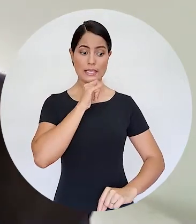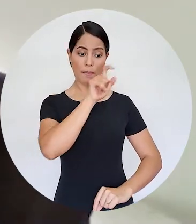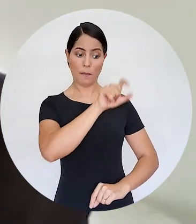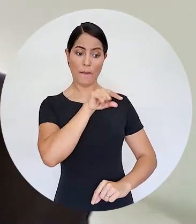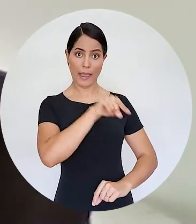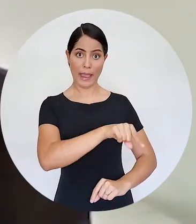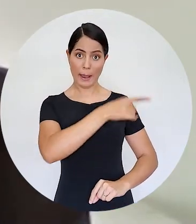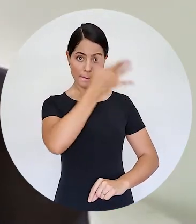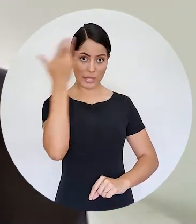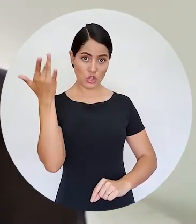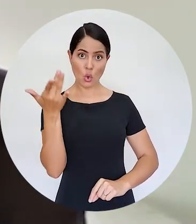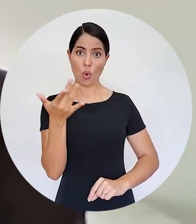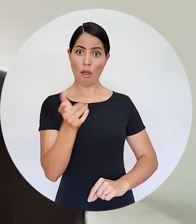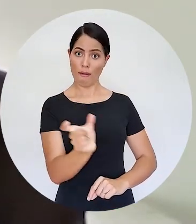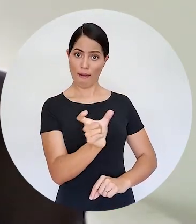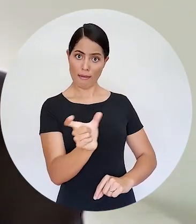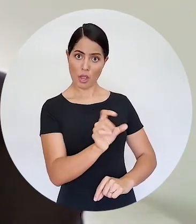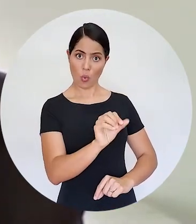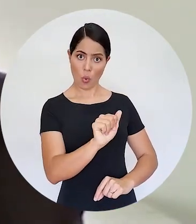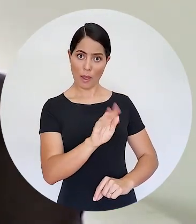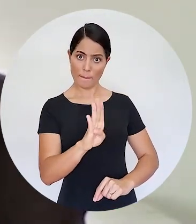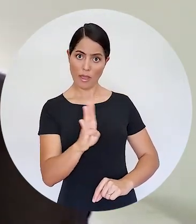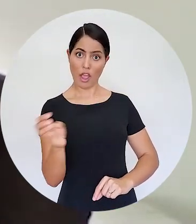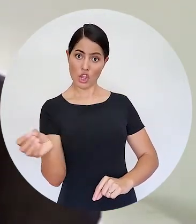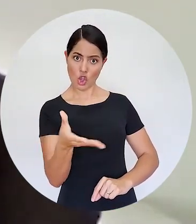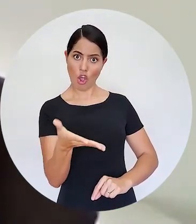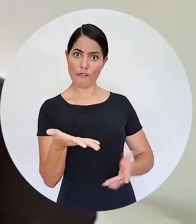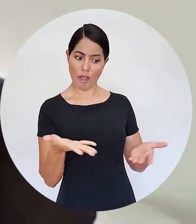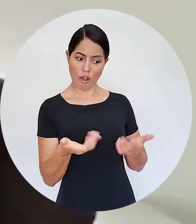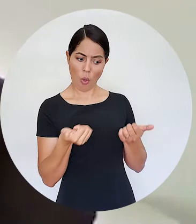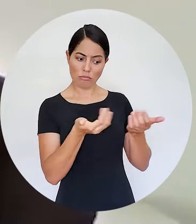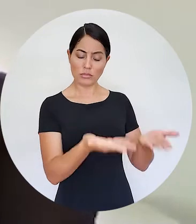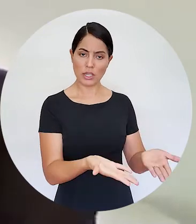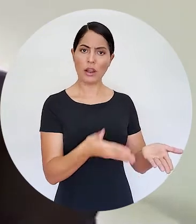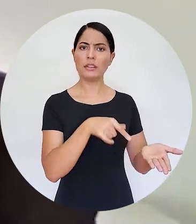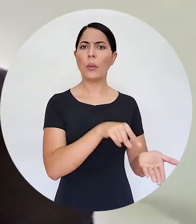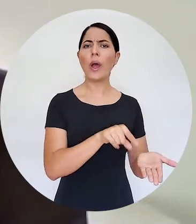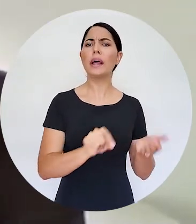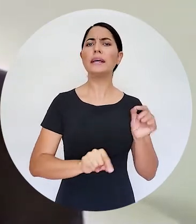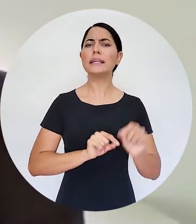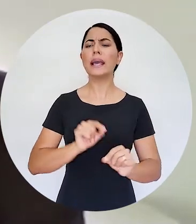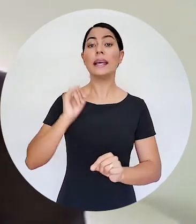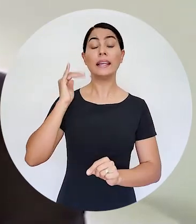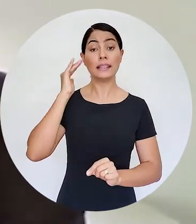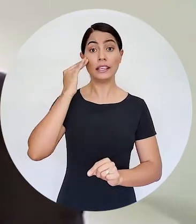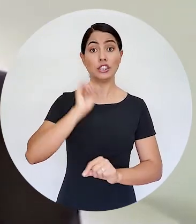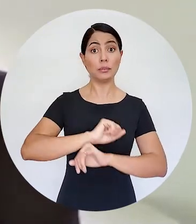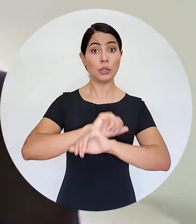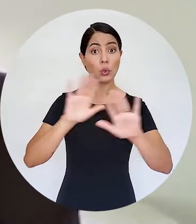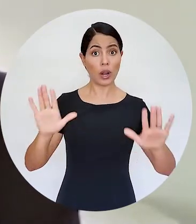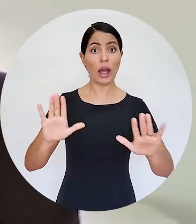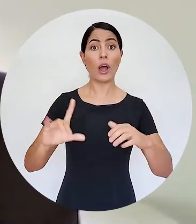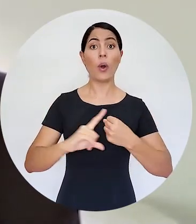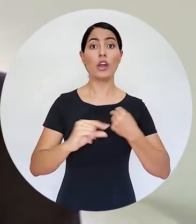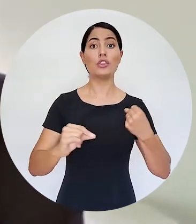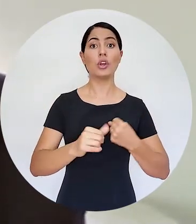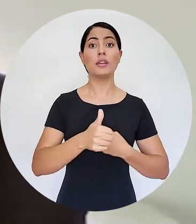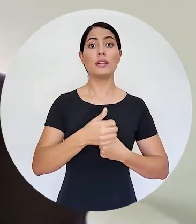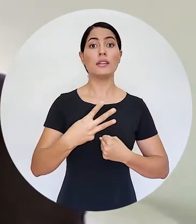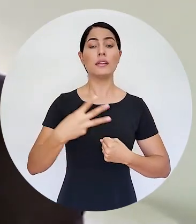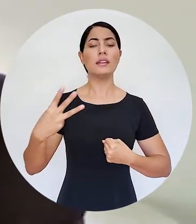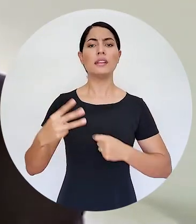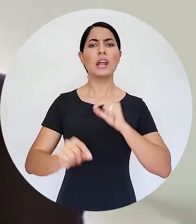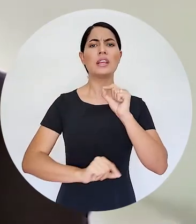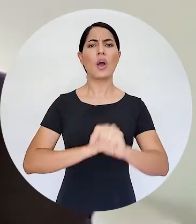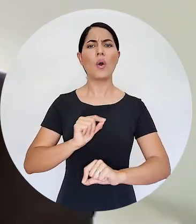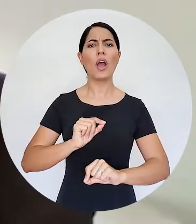de receber a carteira entenda a real importância da nossa profissão para toda a sociedade o texto constitucional nas 5 133 ele